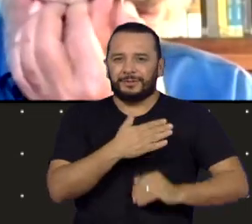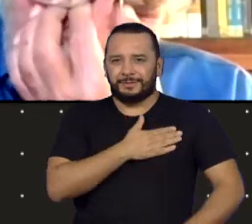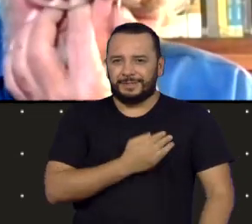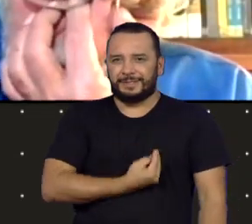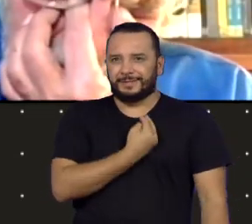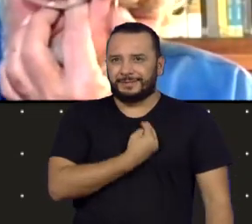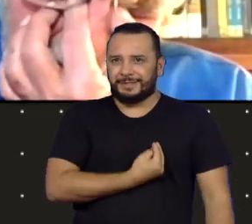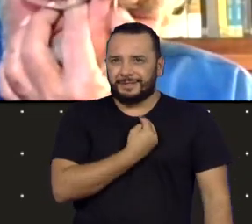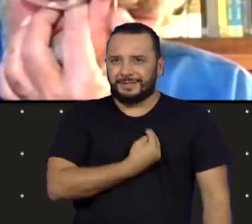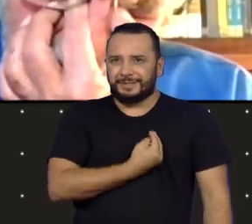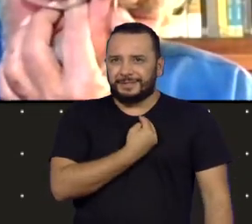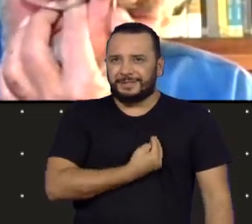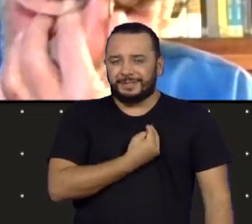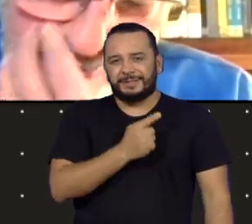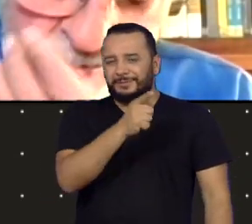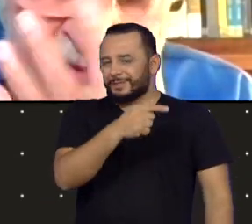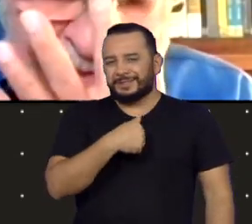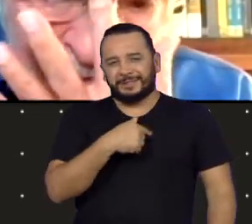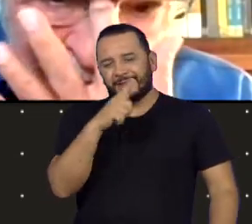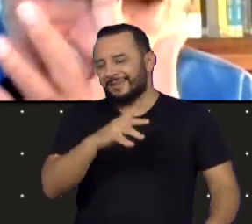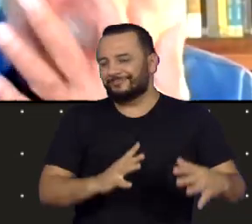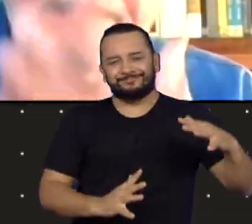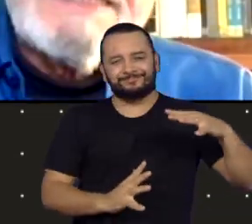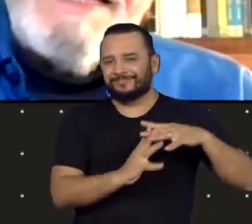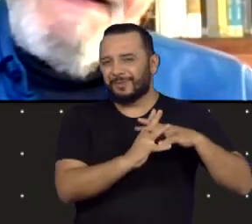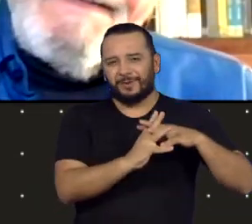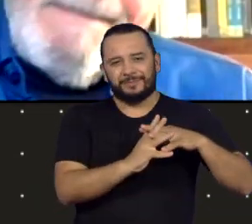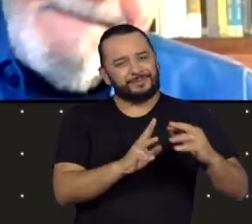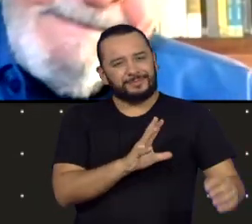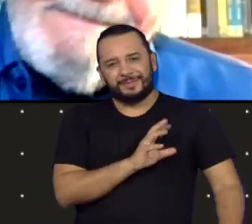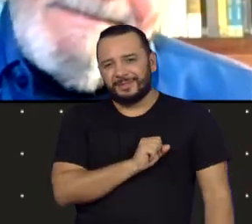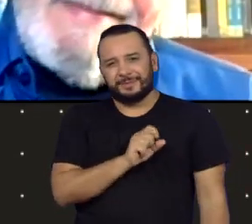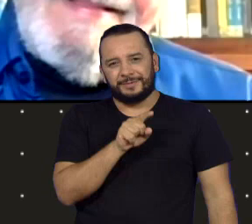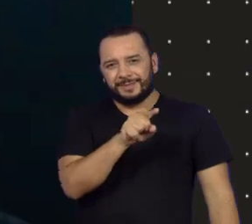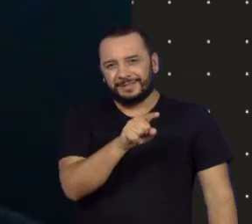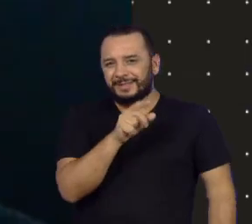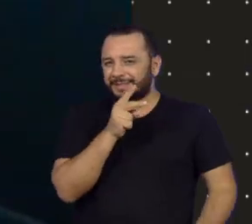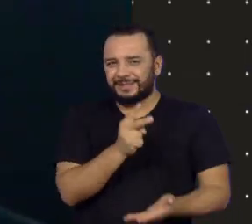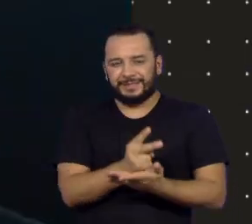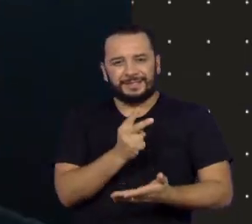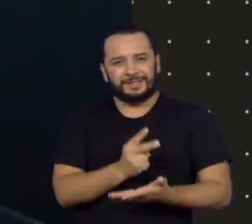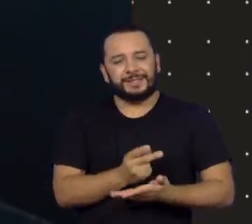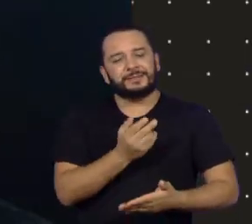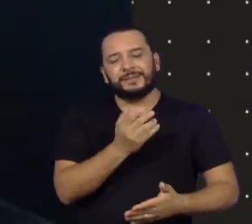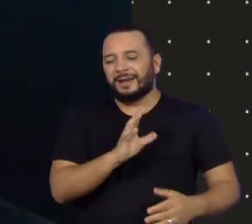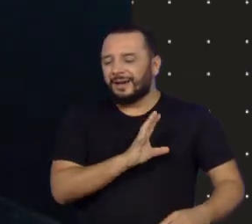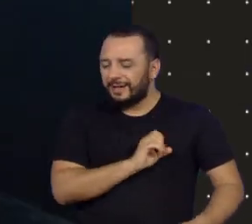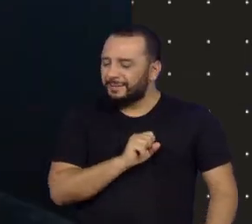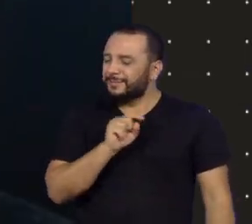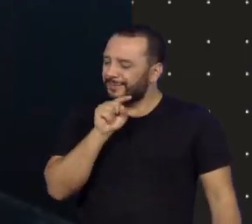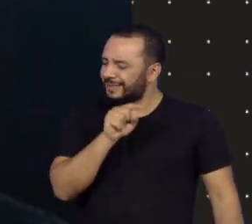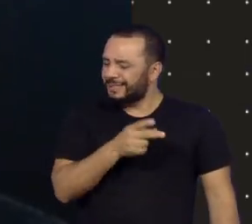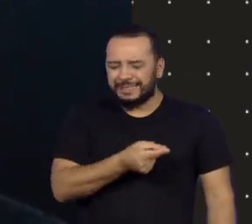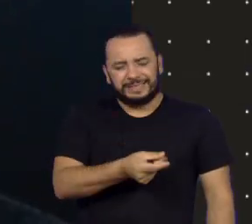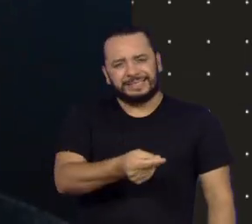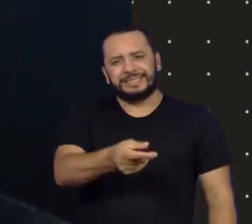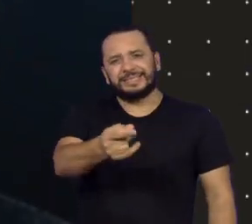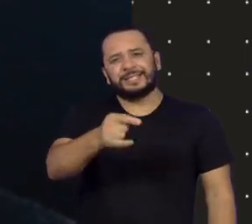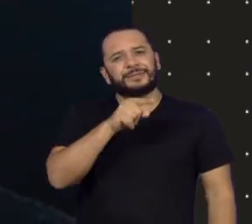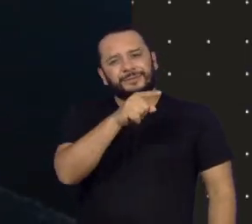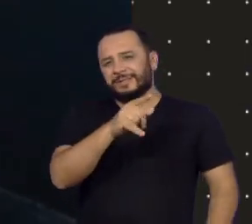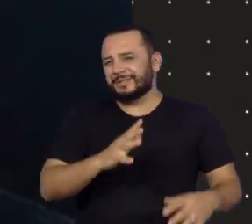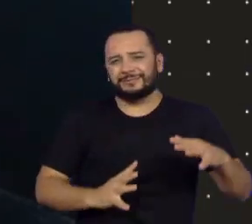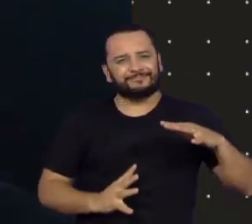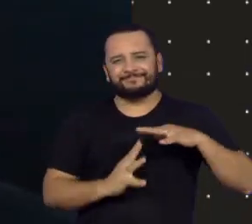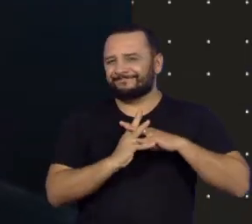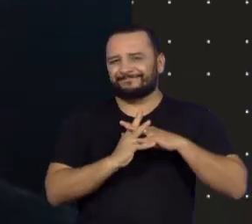existência, que você é o máximo e eu te amo e sempre te amarei. Você